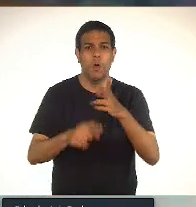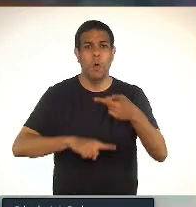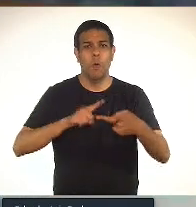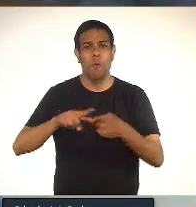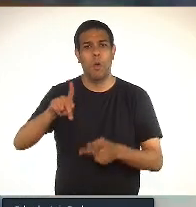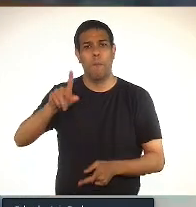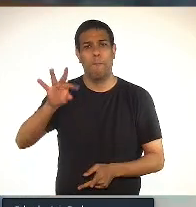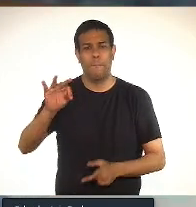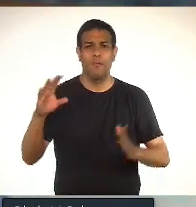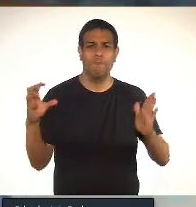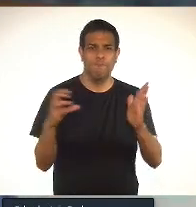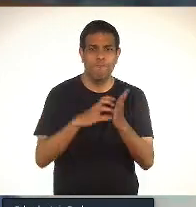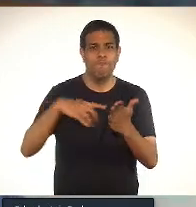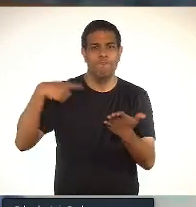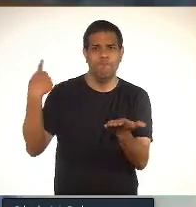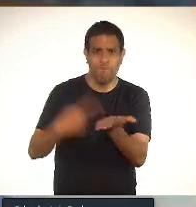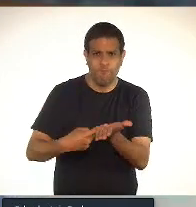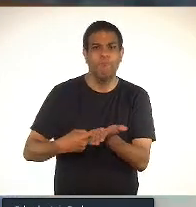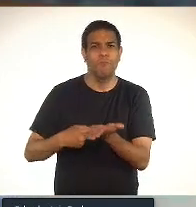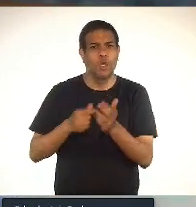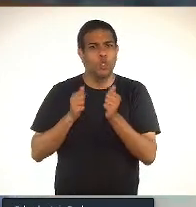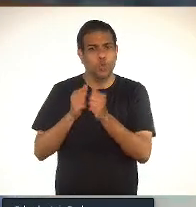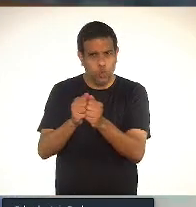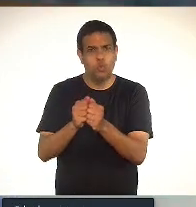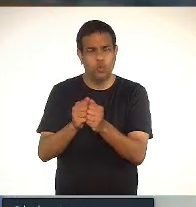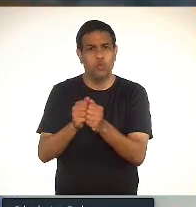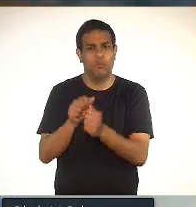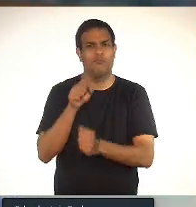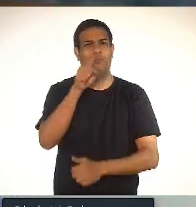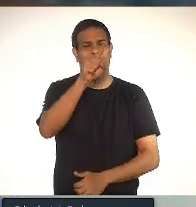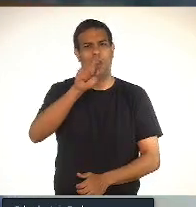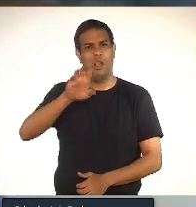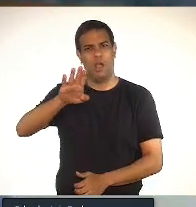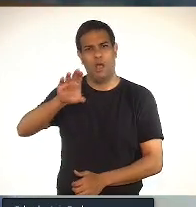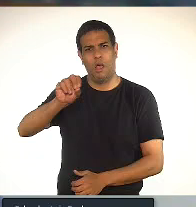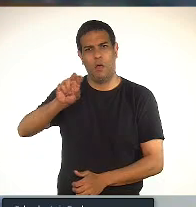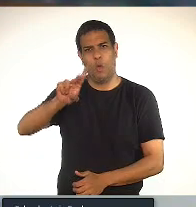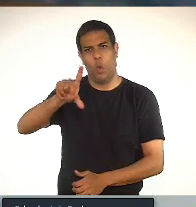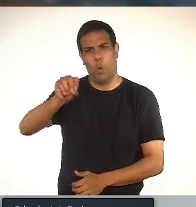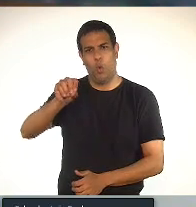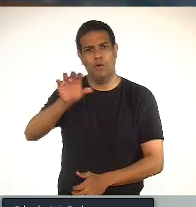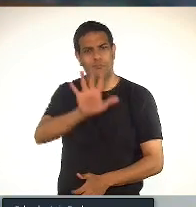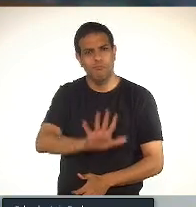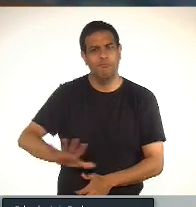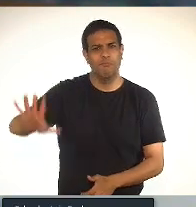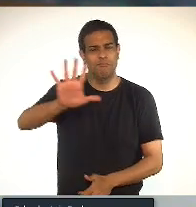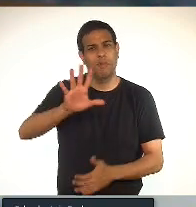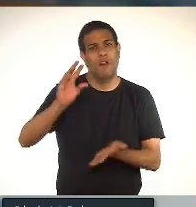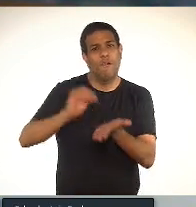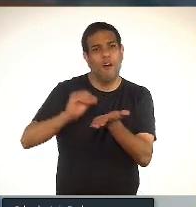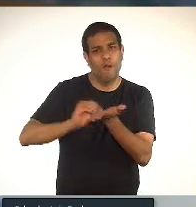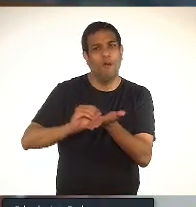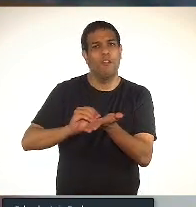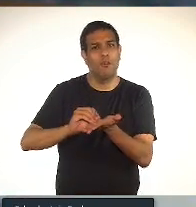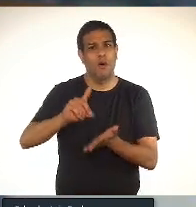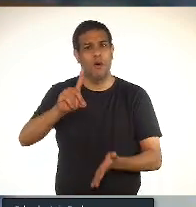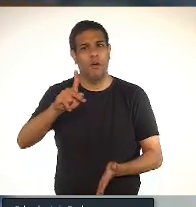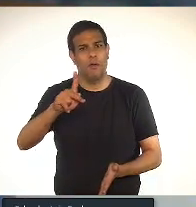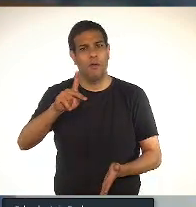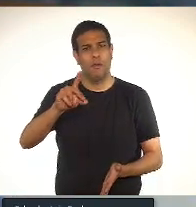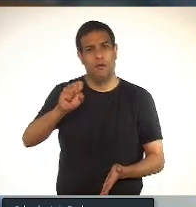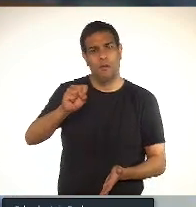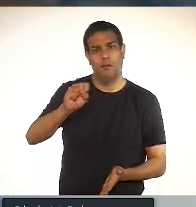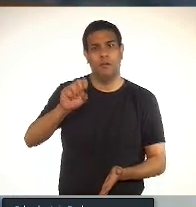né? Formou ali o leque realmente de unidade da esquerda, com exceção ainda do PSB, que eu acho que